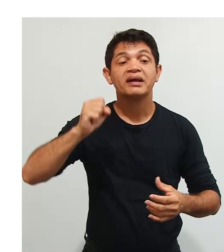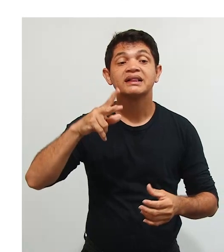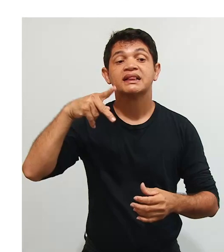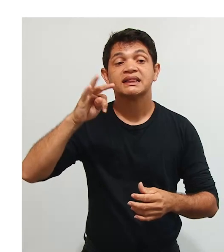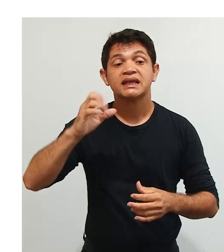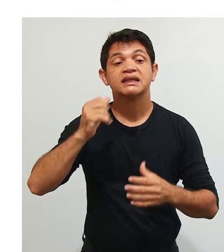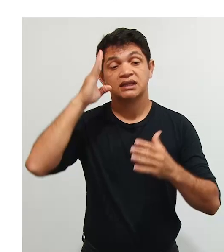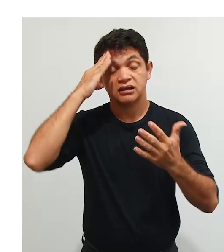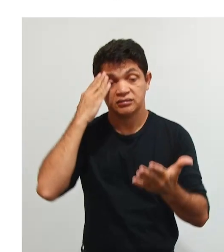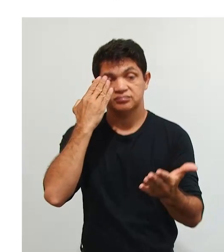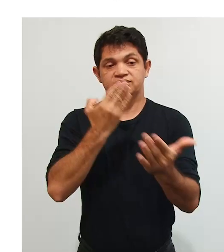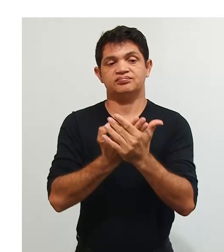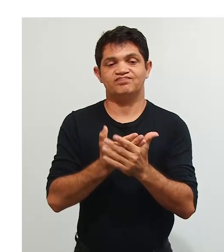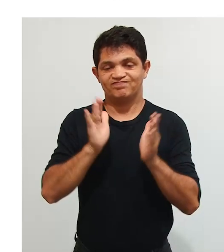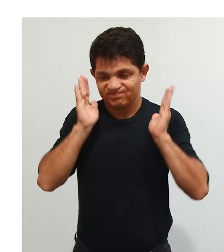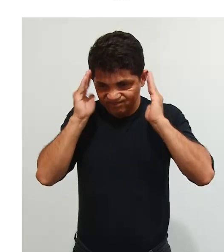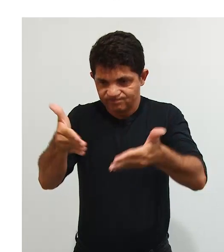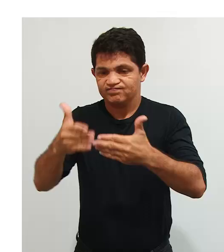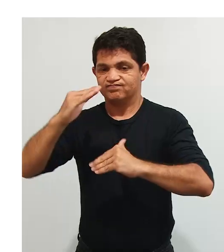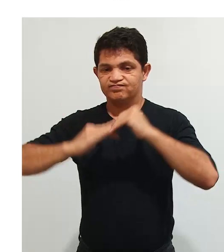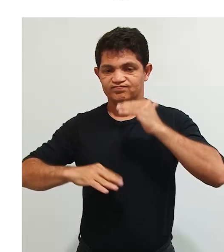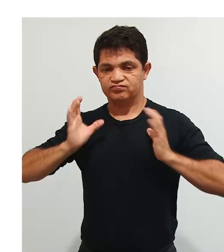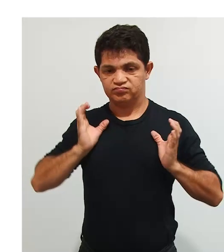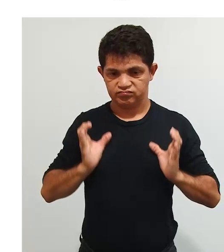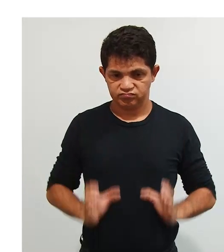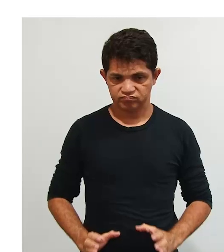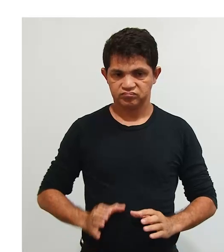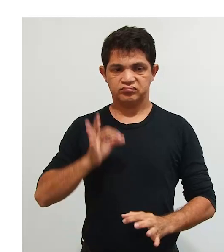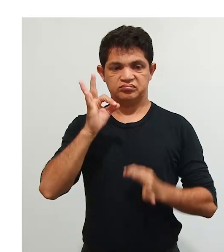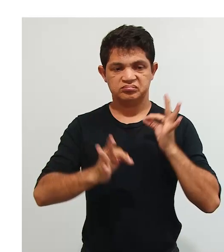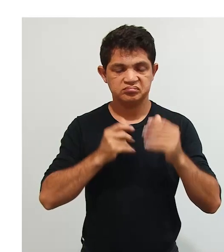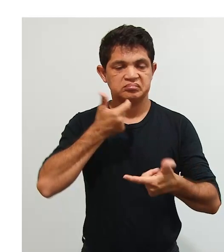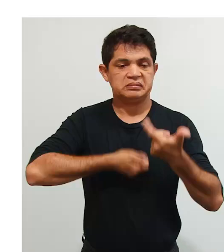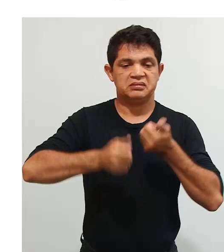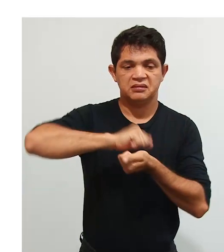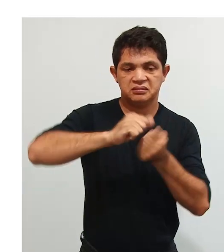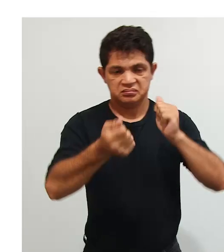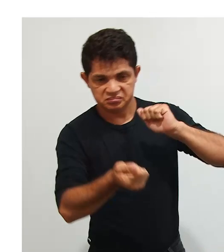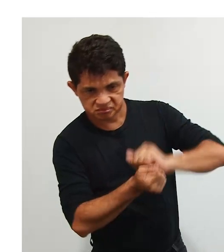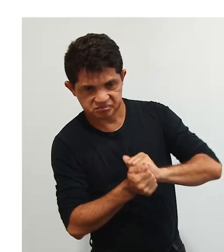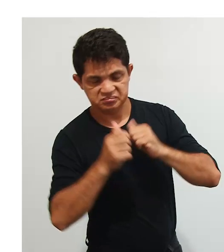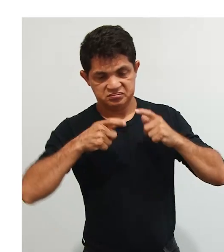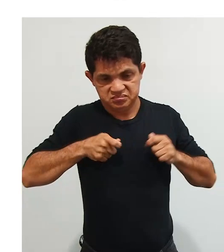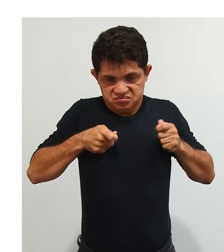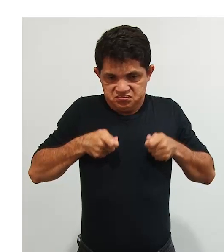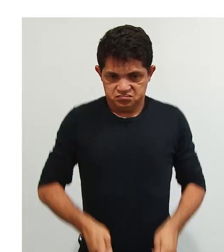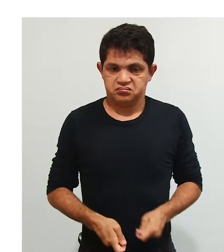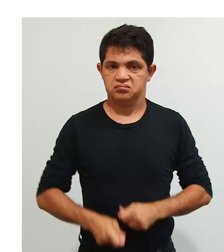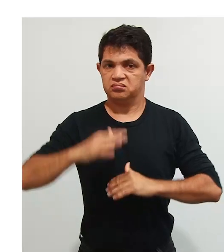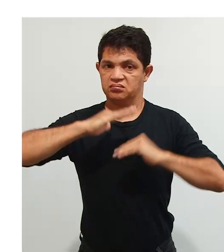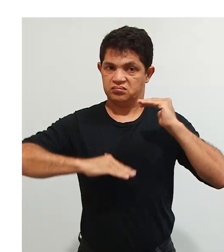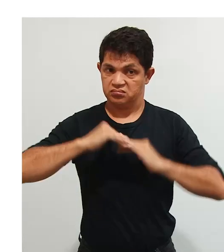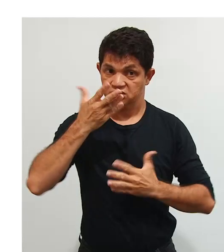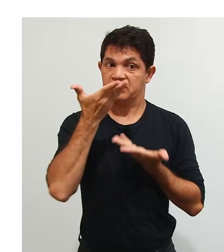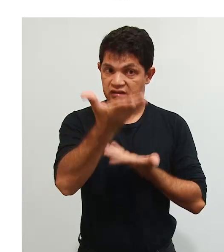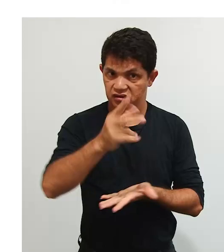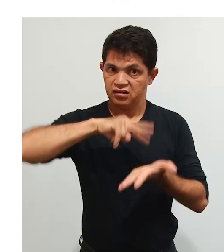competências são o famoso chá, né? Comportamentos, habilidades e